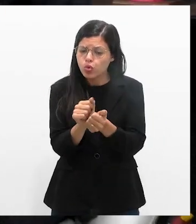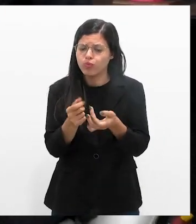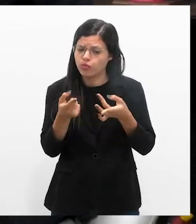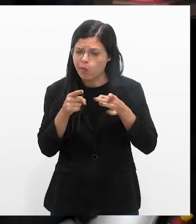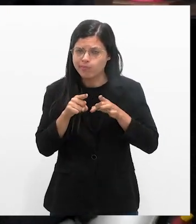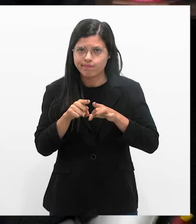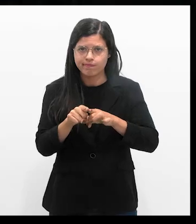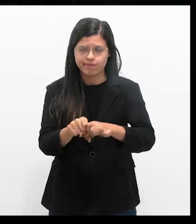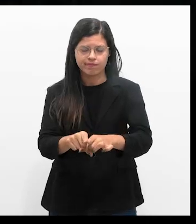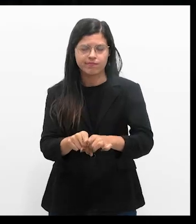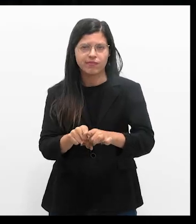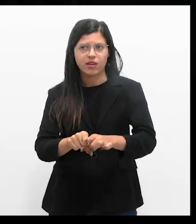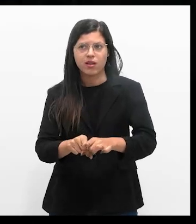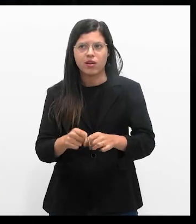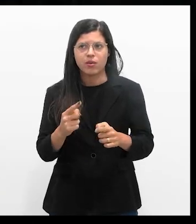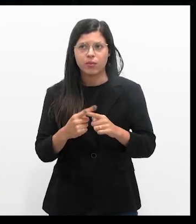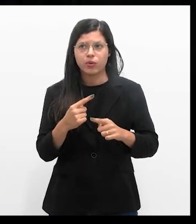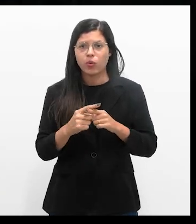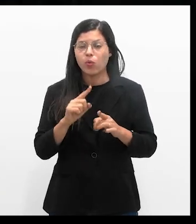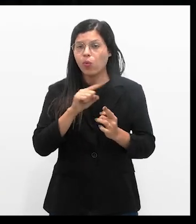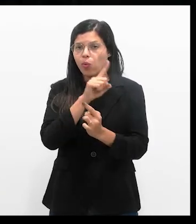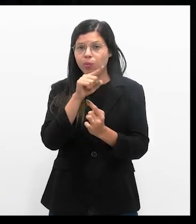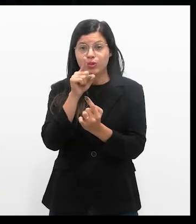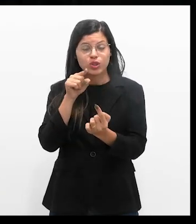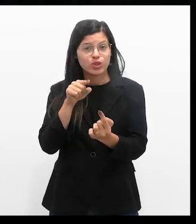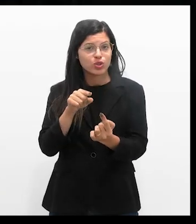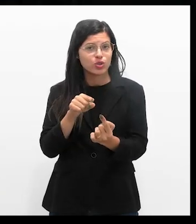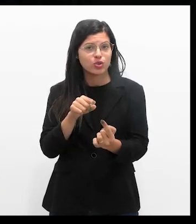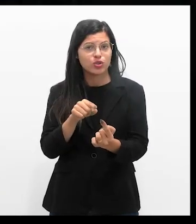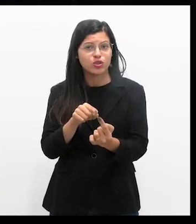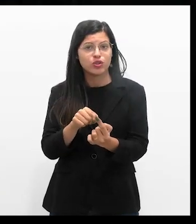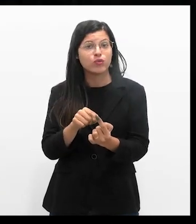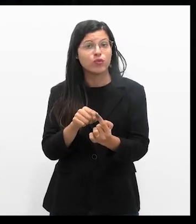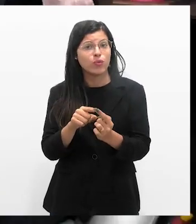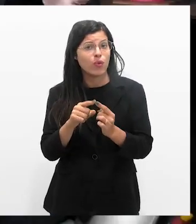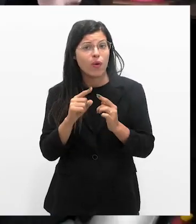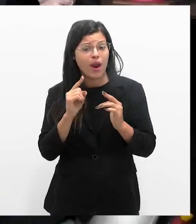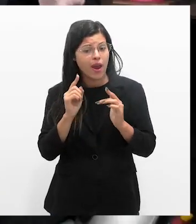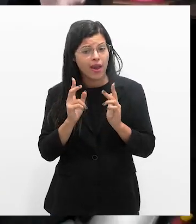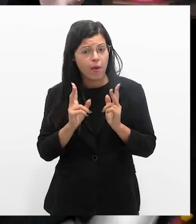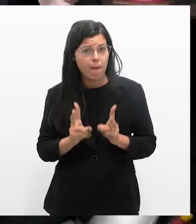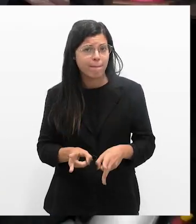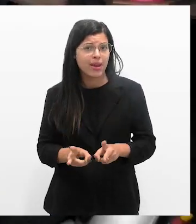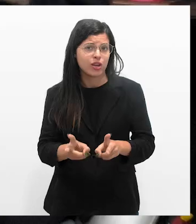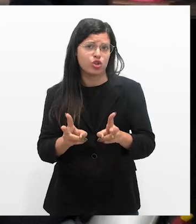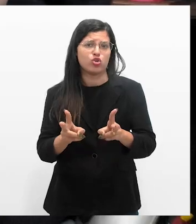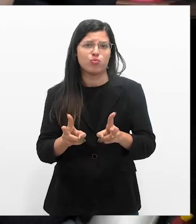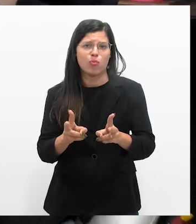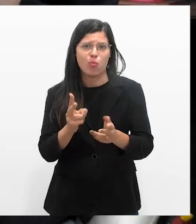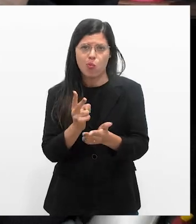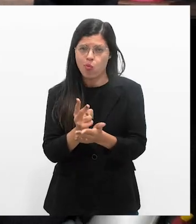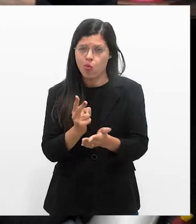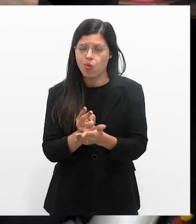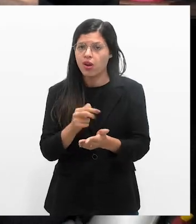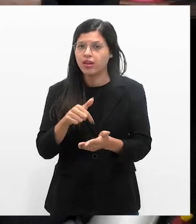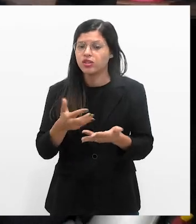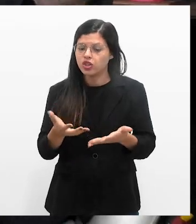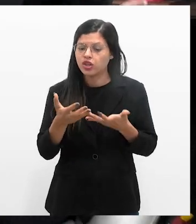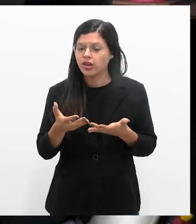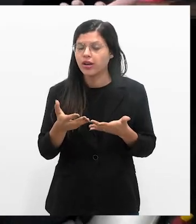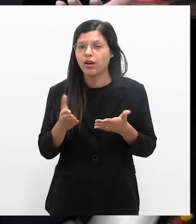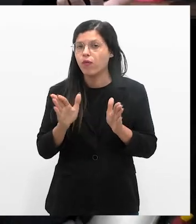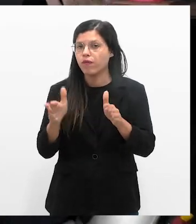dadas conosco, não é? Porque o objetivo é comum, né? O que a gente quer é o bem